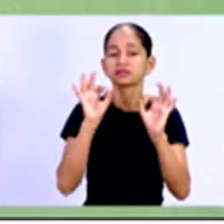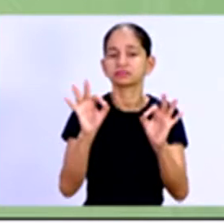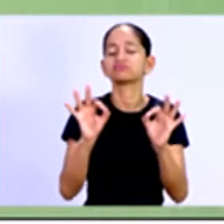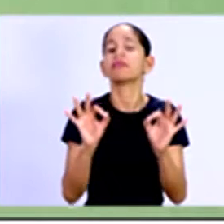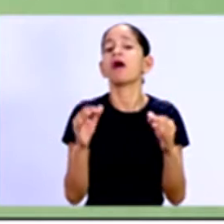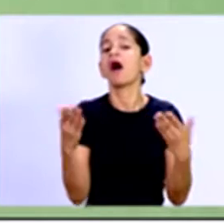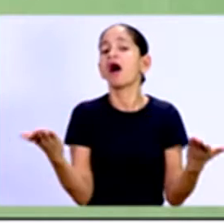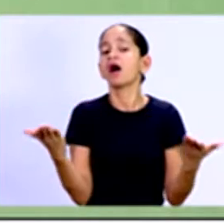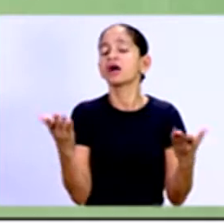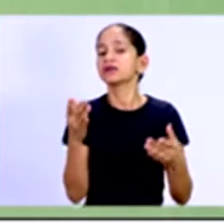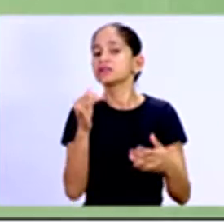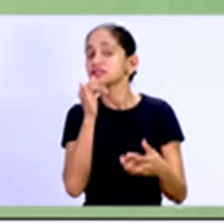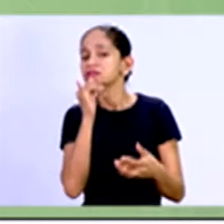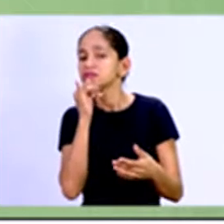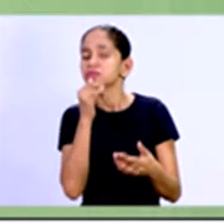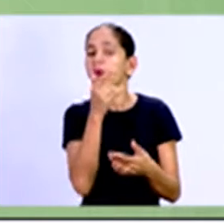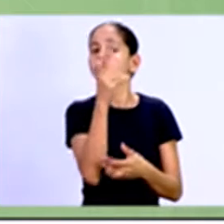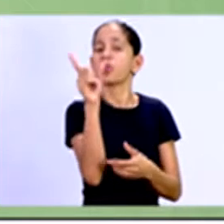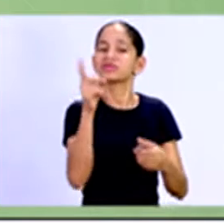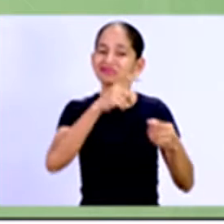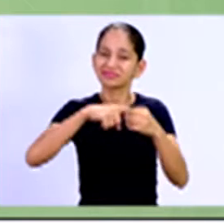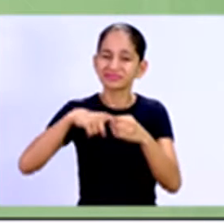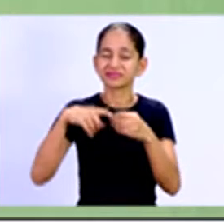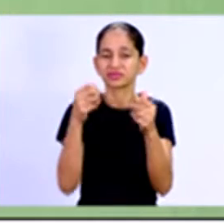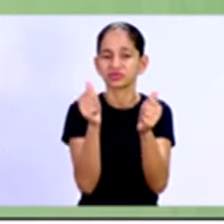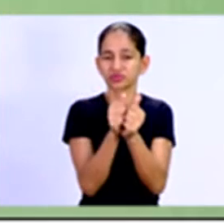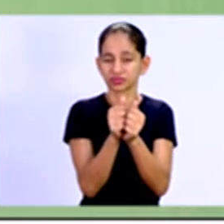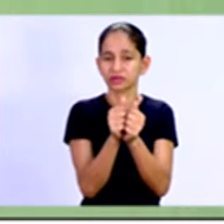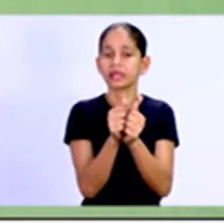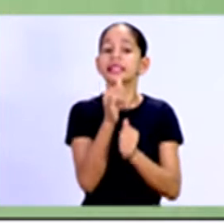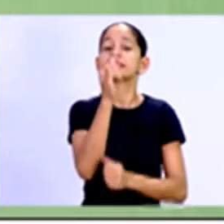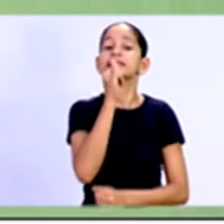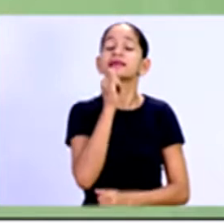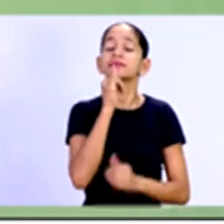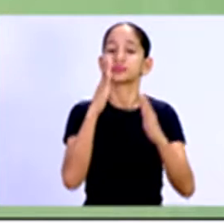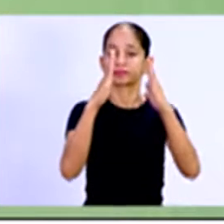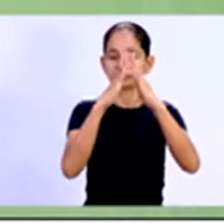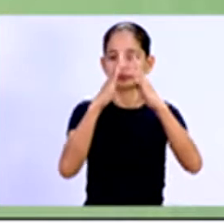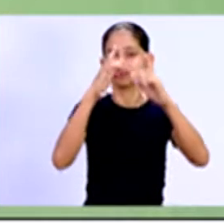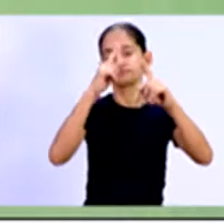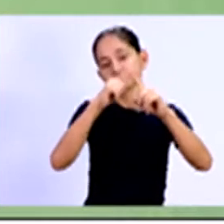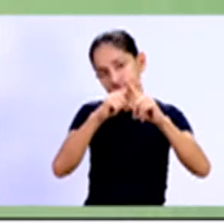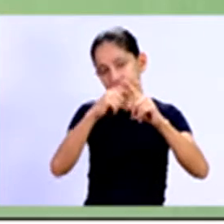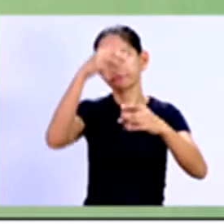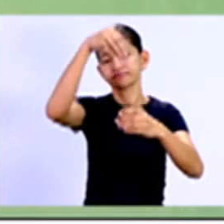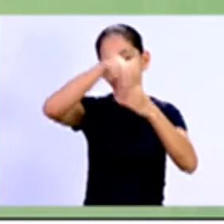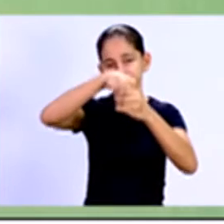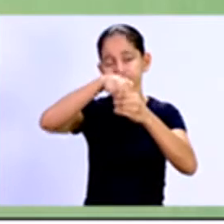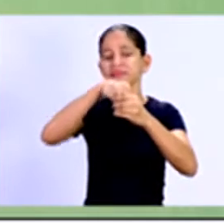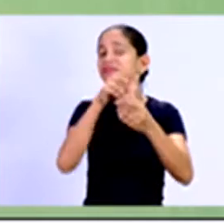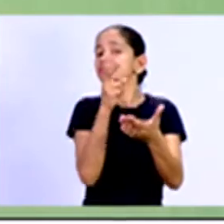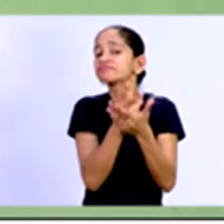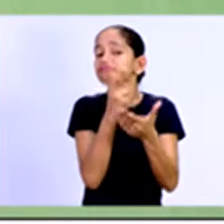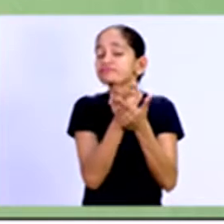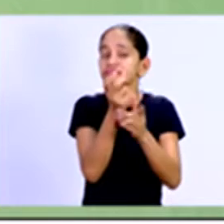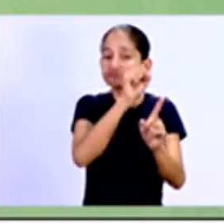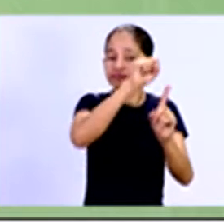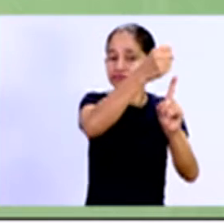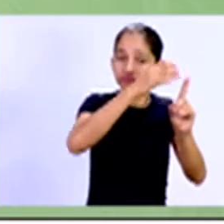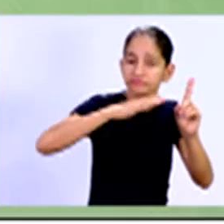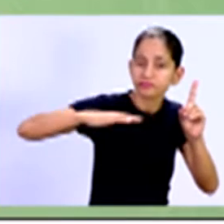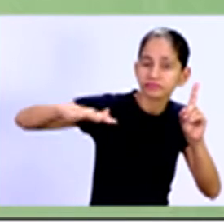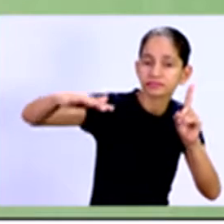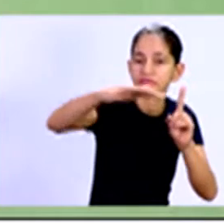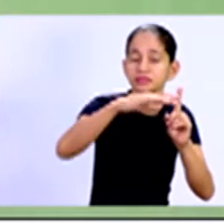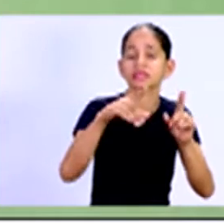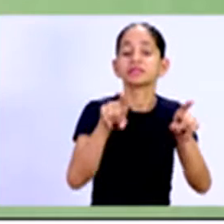algumas outras questões, como é a questão da religião, né, da sociedade em que nós vivemos, os grupos que